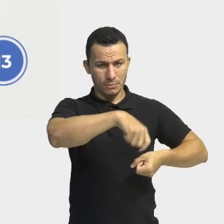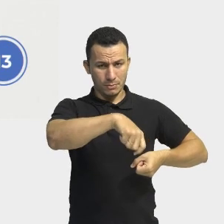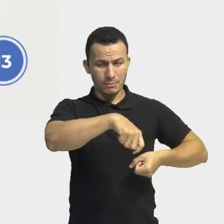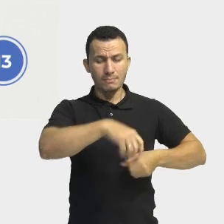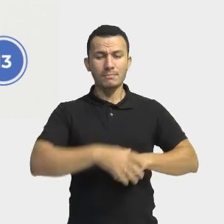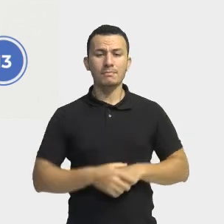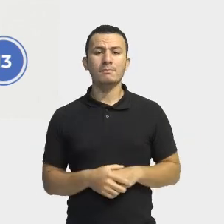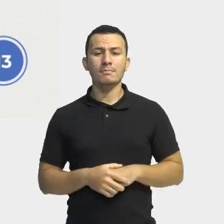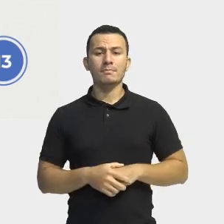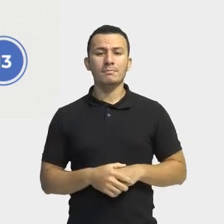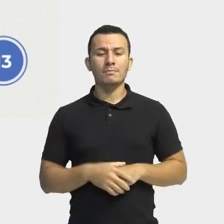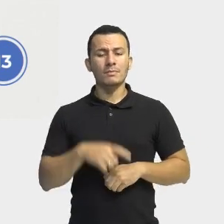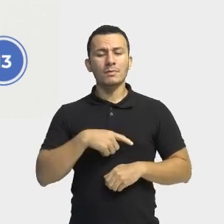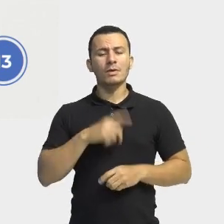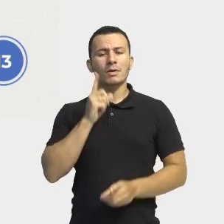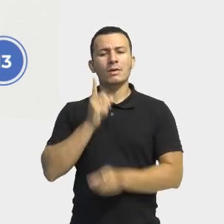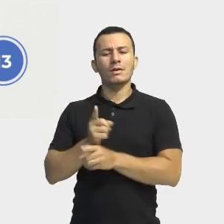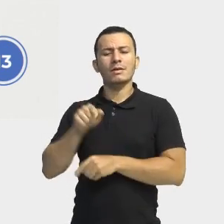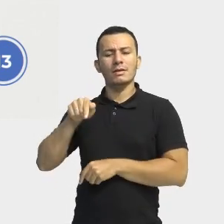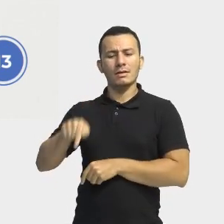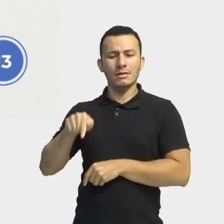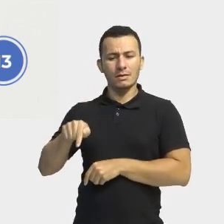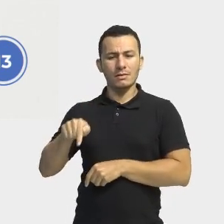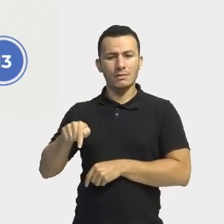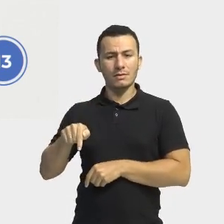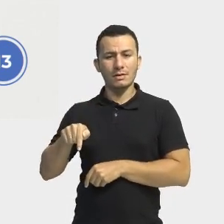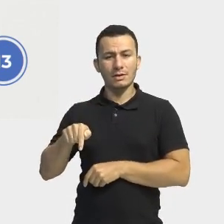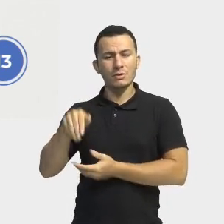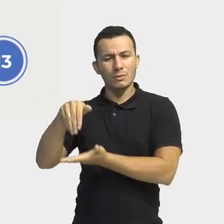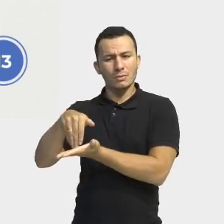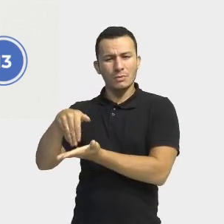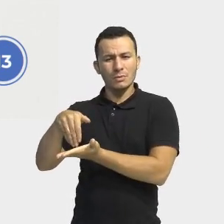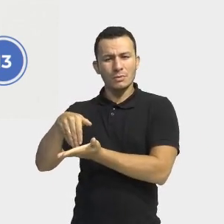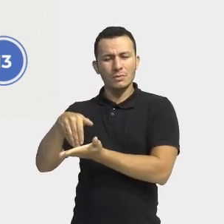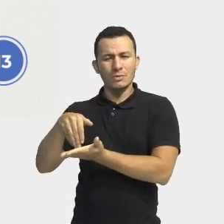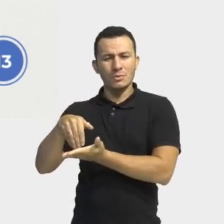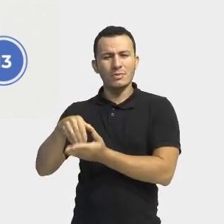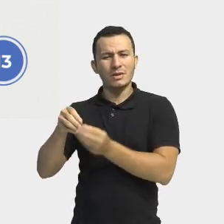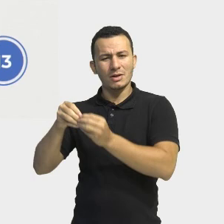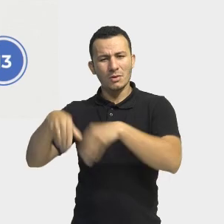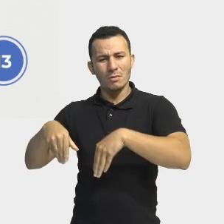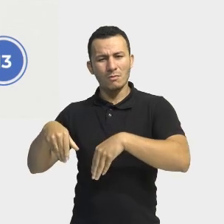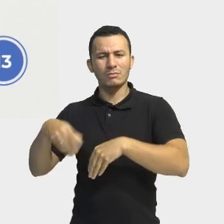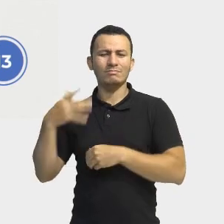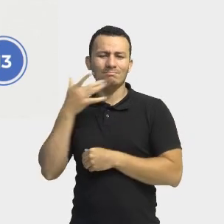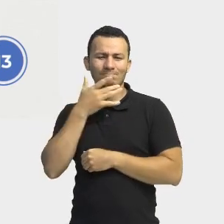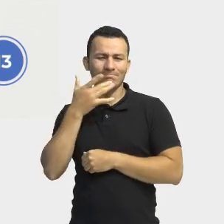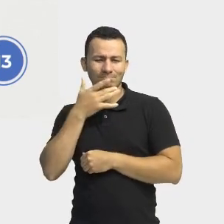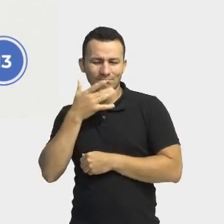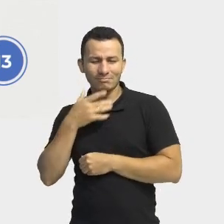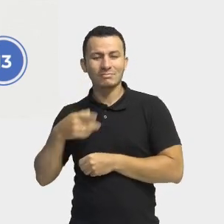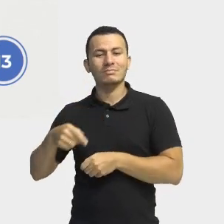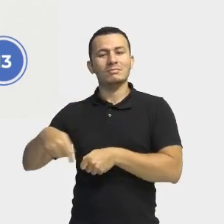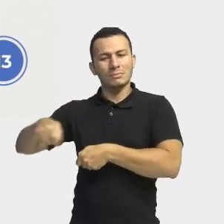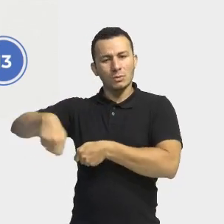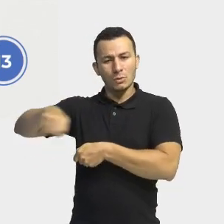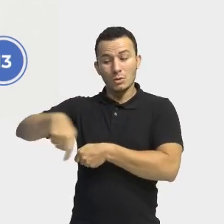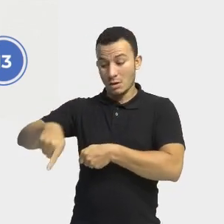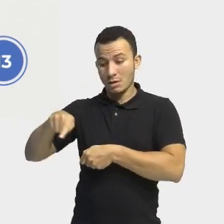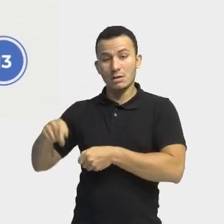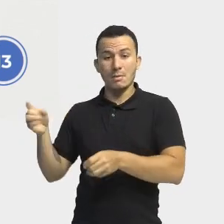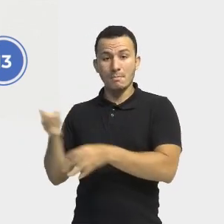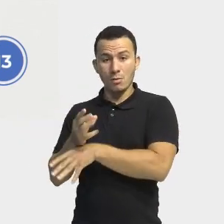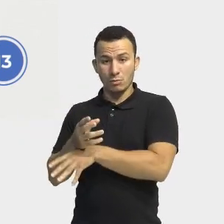aí? Obtemos o produto aqui, os ovos fritos, tá até aqui, delícia. Esse é o resultado